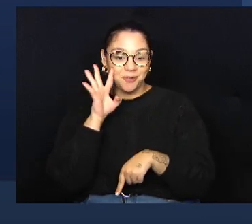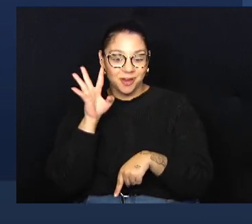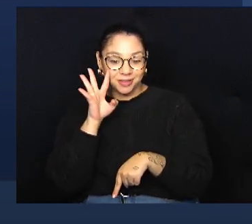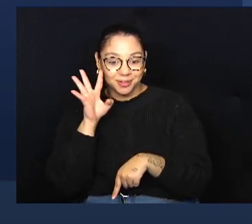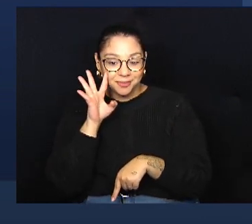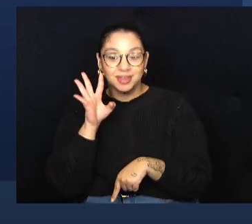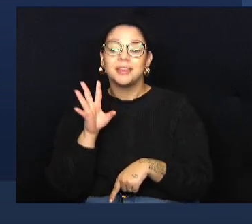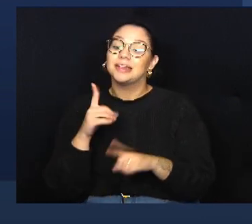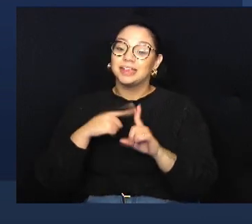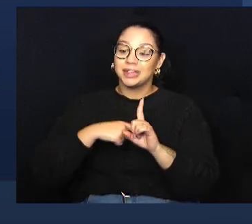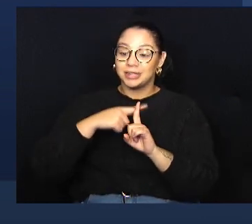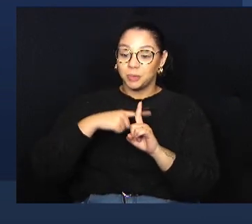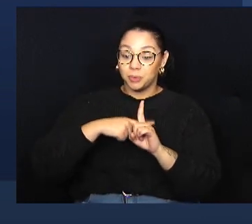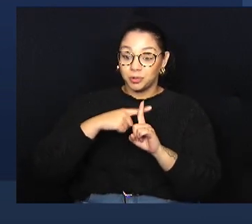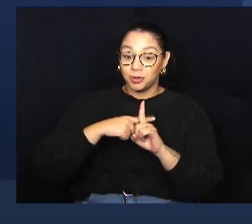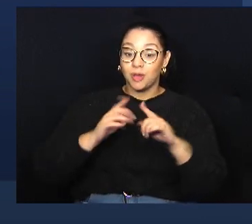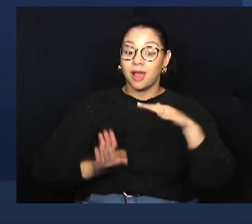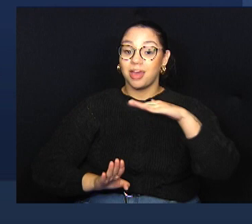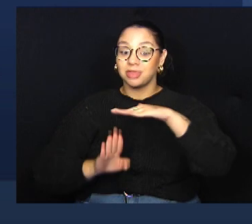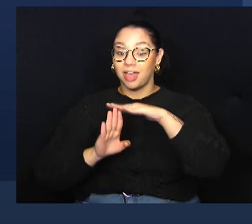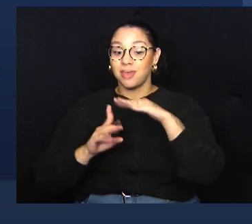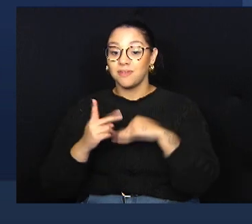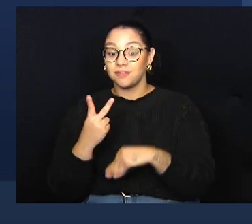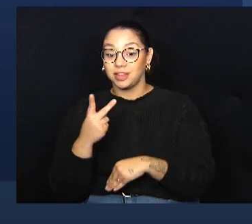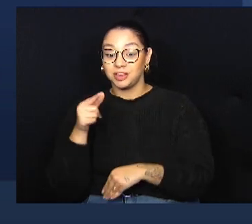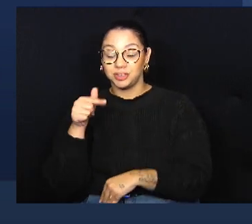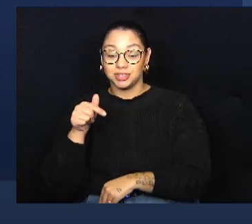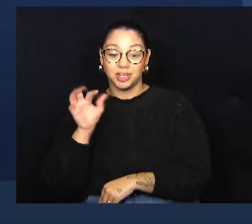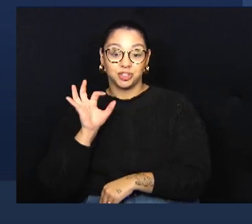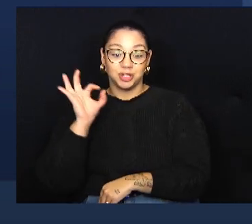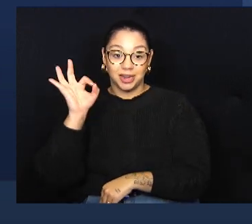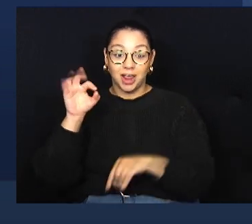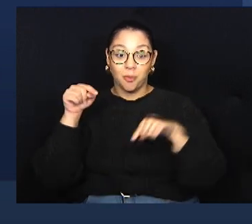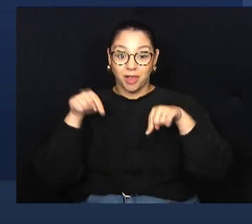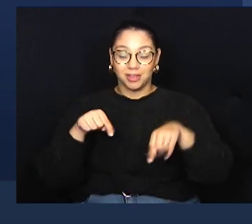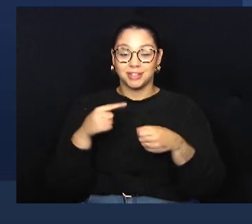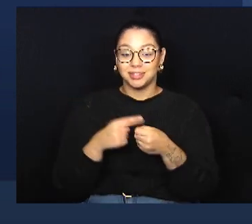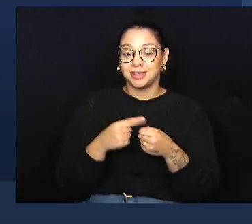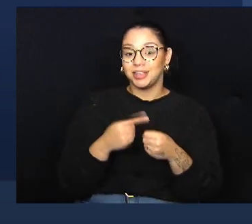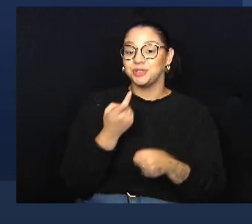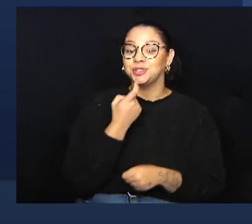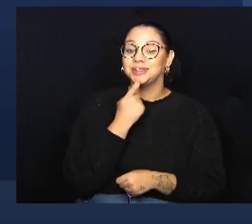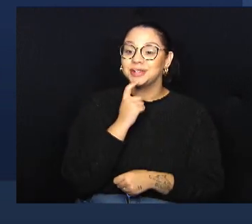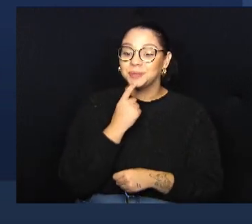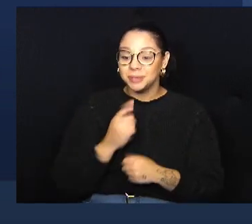podem chegar aos 27 graus aqui na cidade de Campinas.